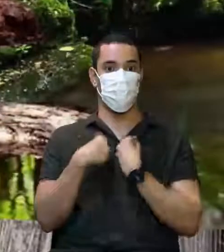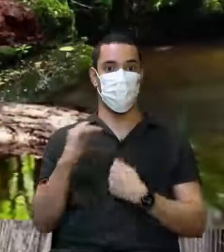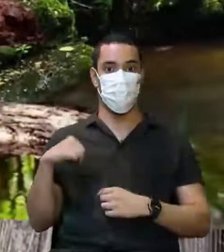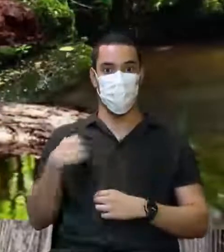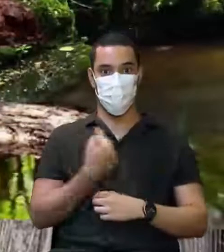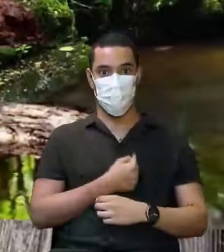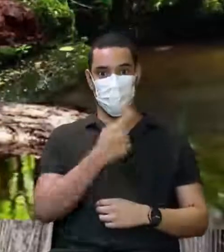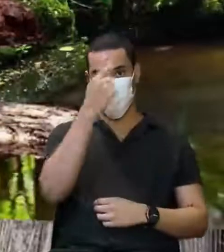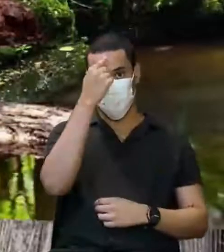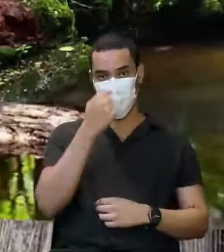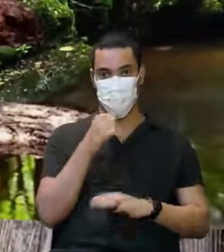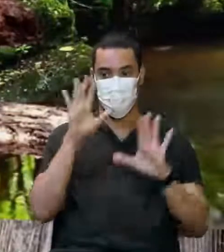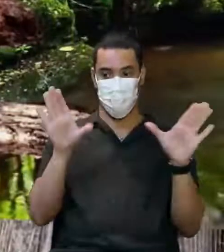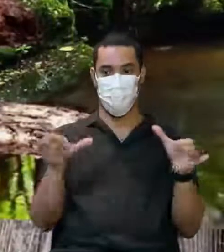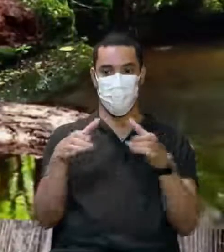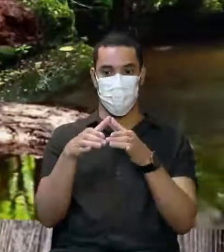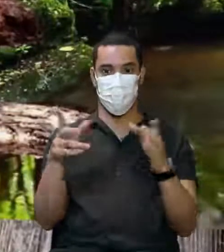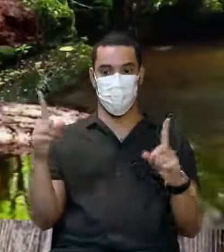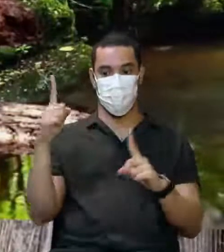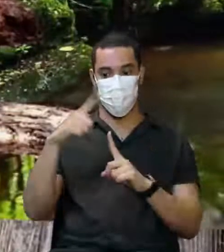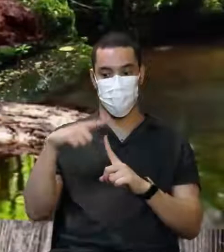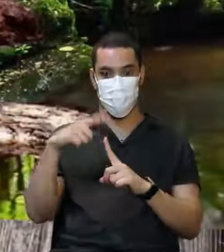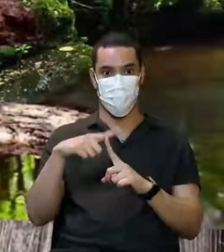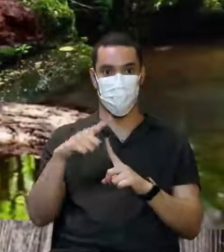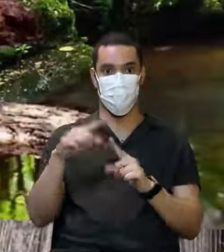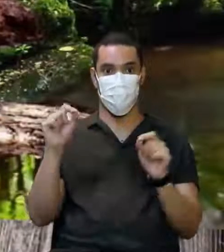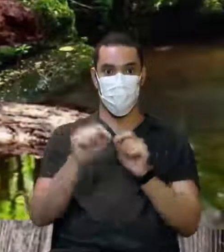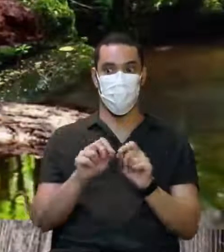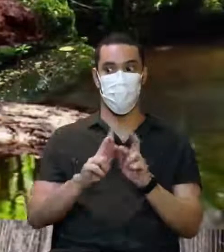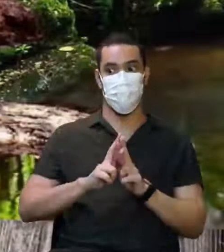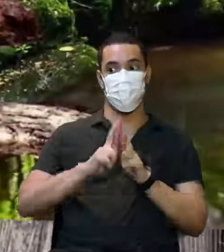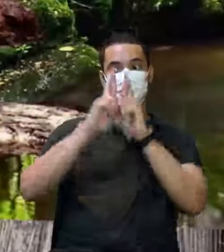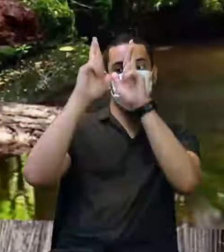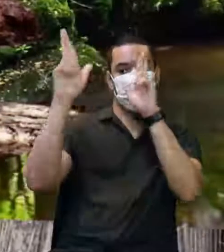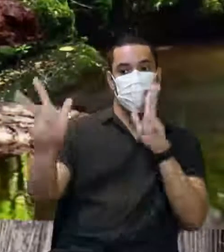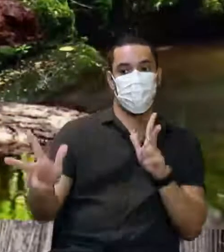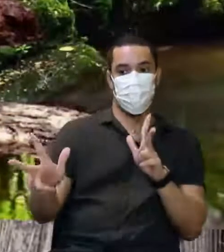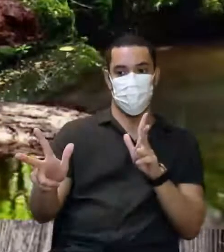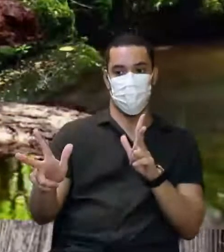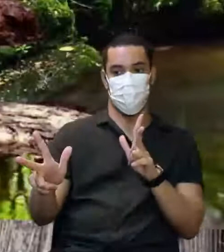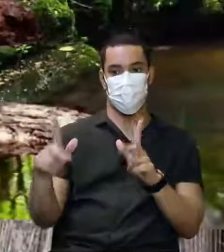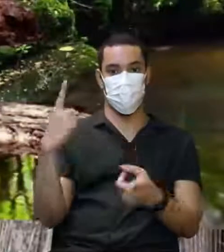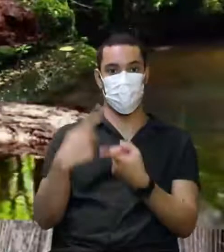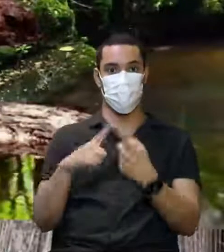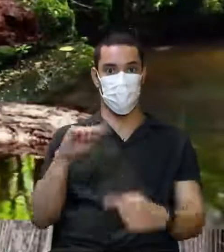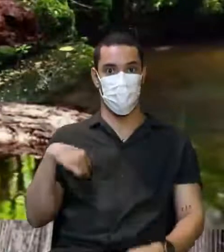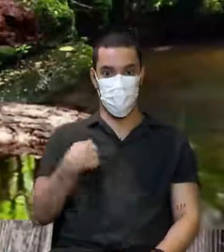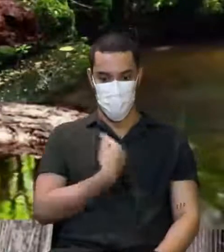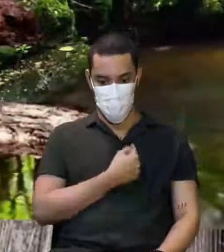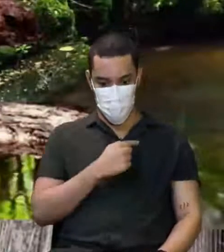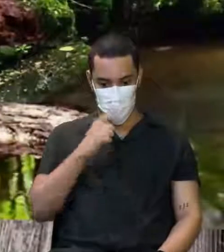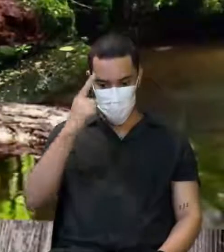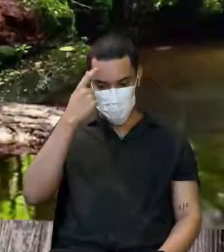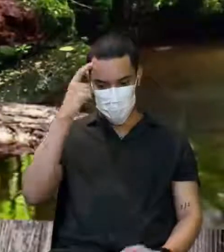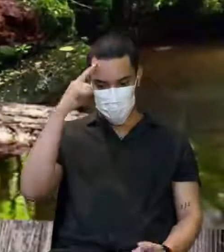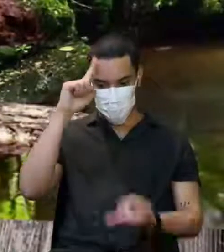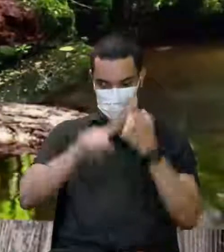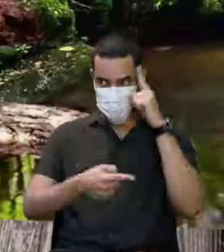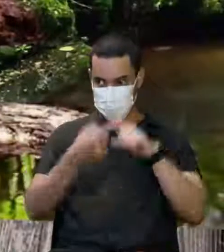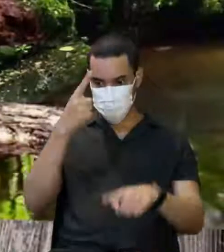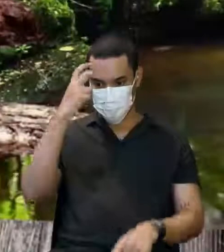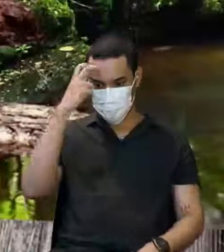espécie se diferenciasse das demais, tá?